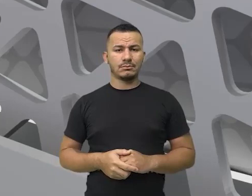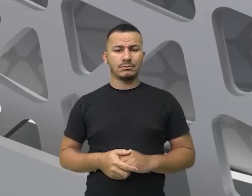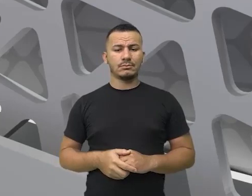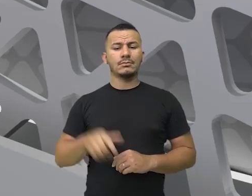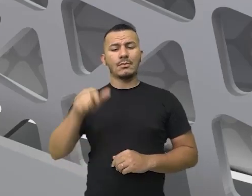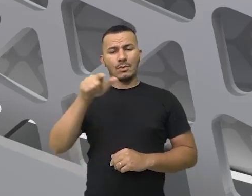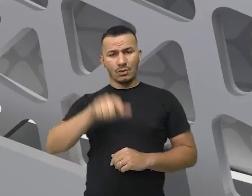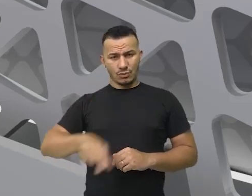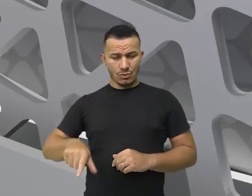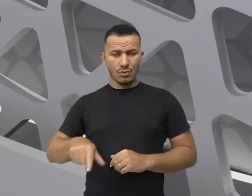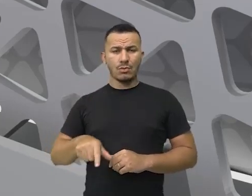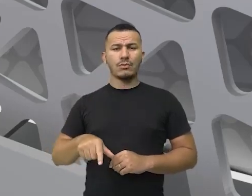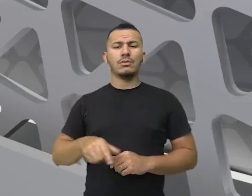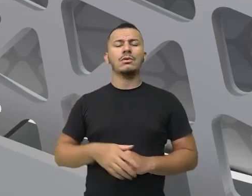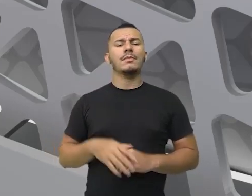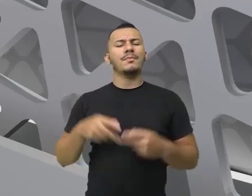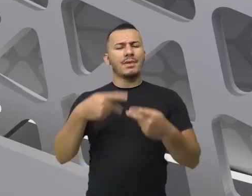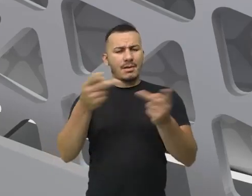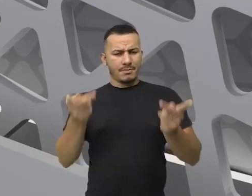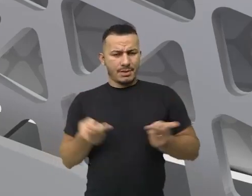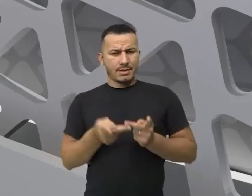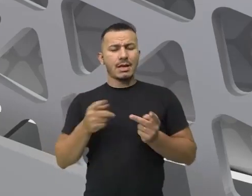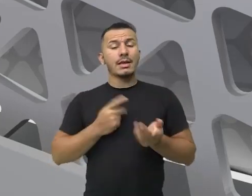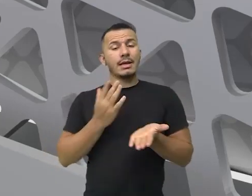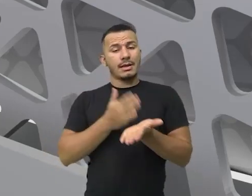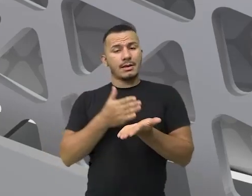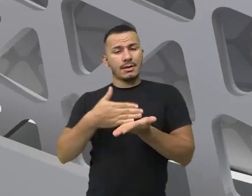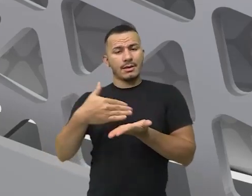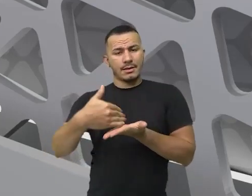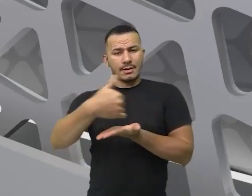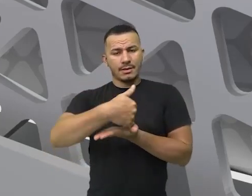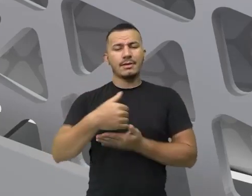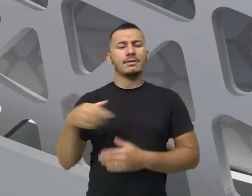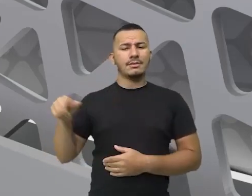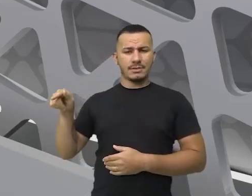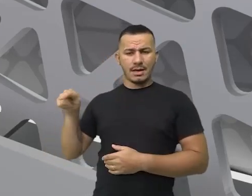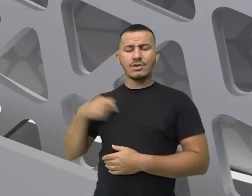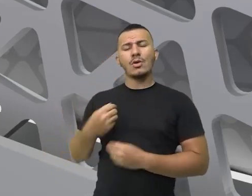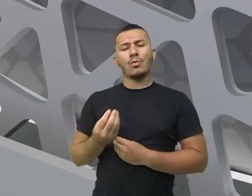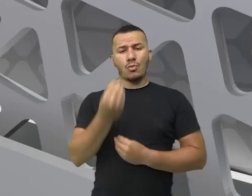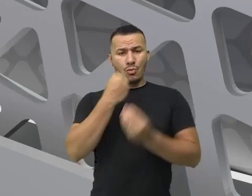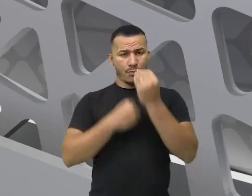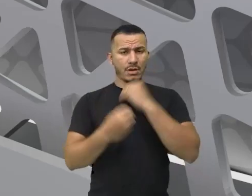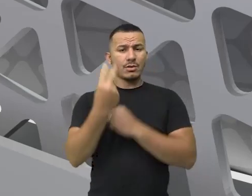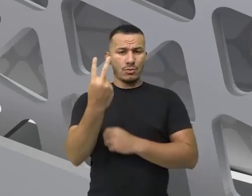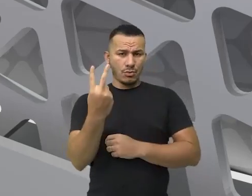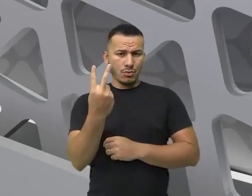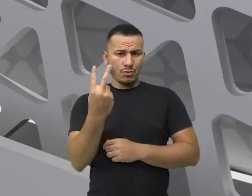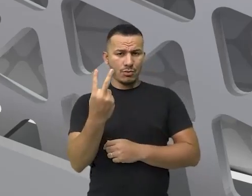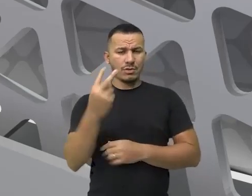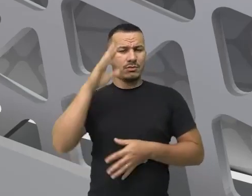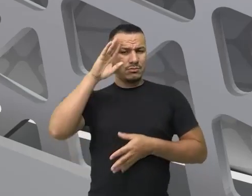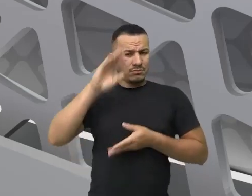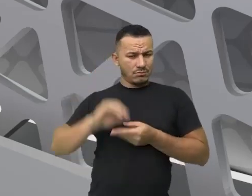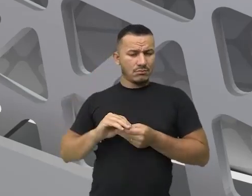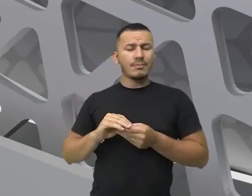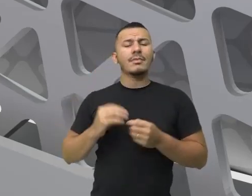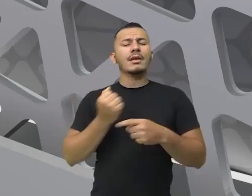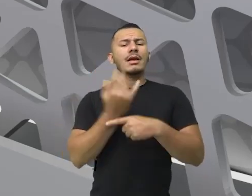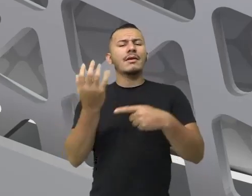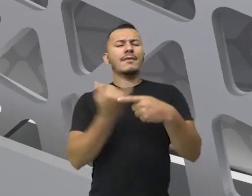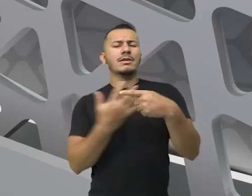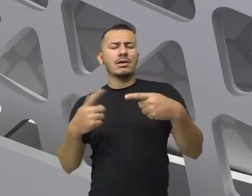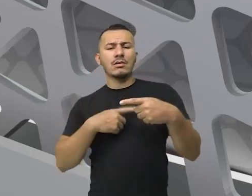Retomando aqui, lembrando que eu falei que a pizza estava dividida em 7 partes, comi 2. Então, a fração que representa essa pizza